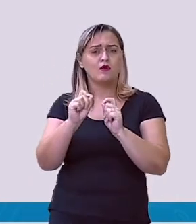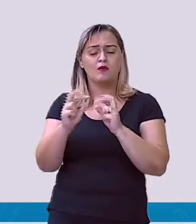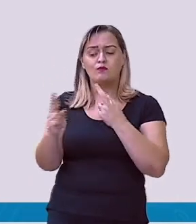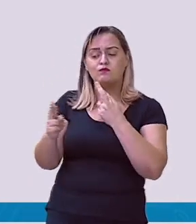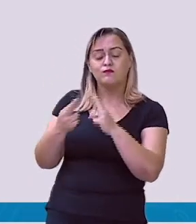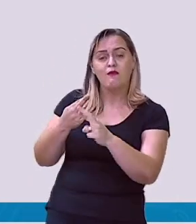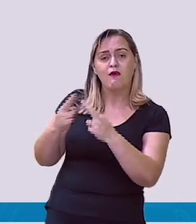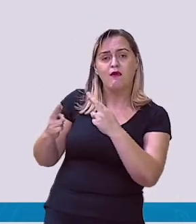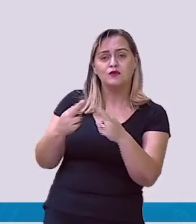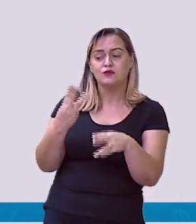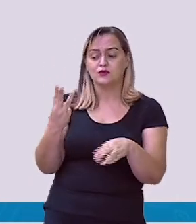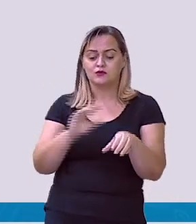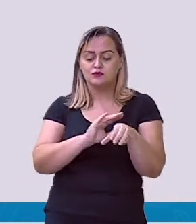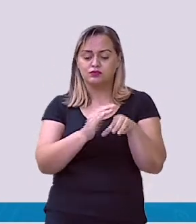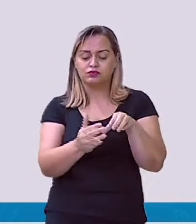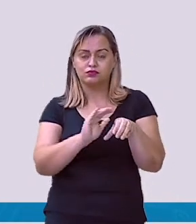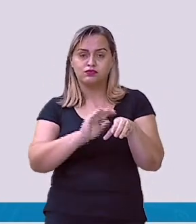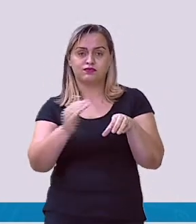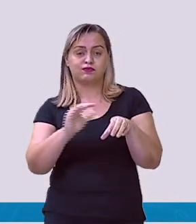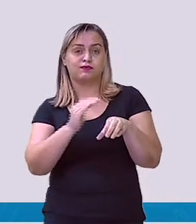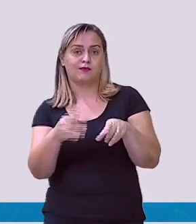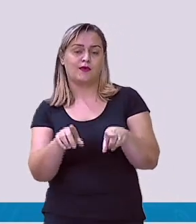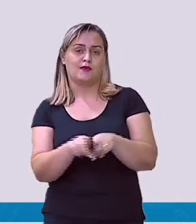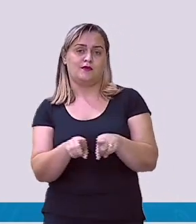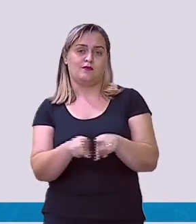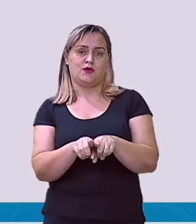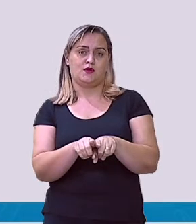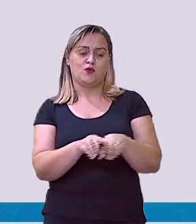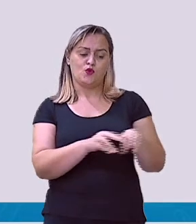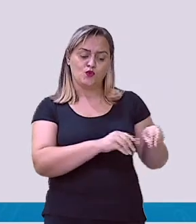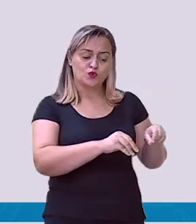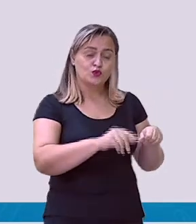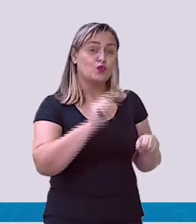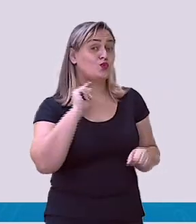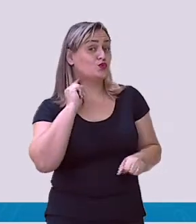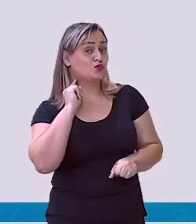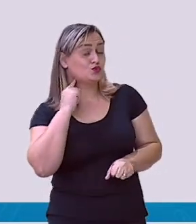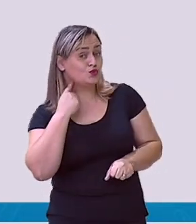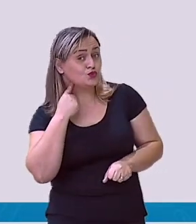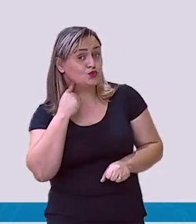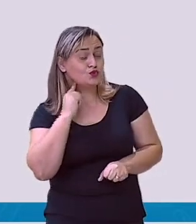A contaminação do solo contamina a água.